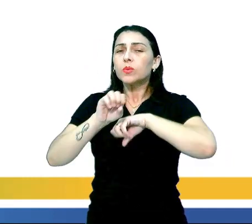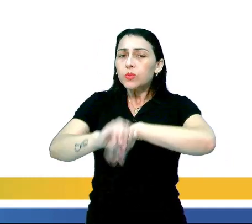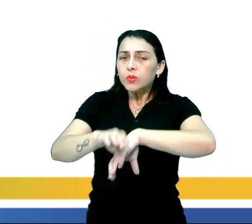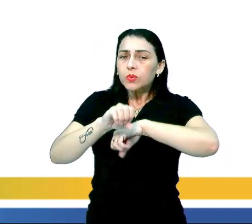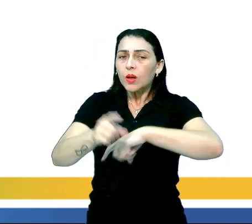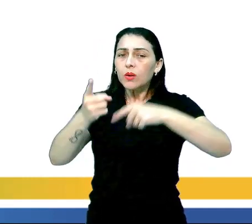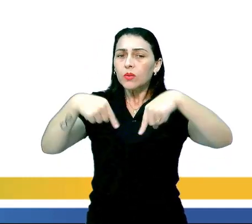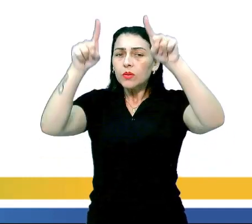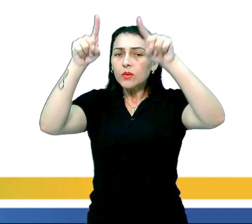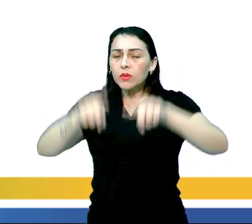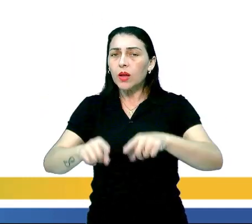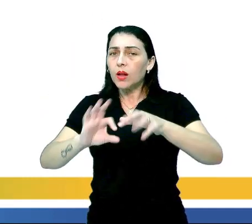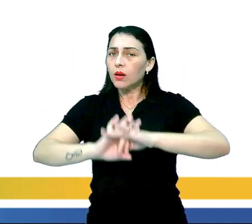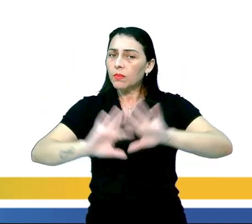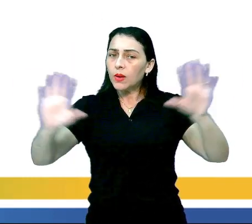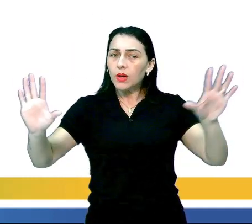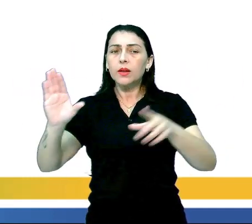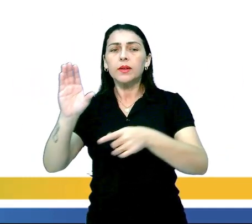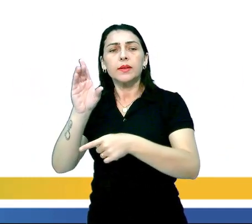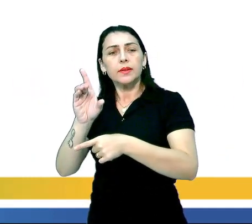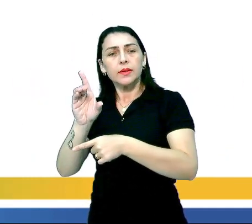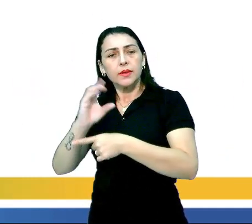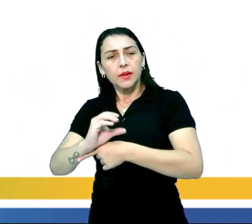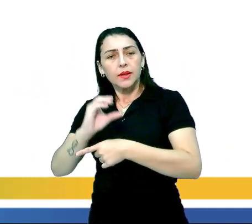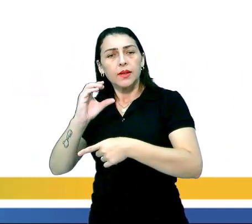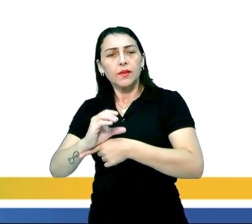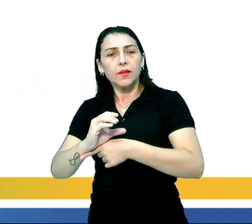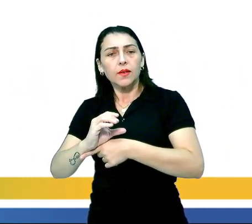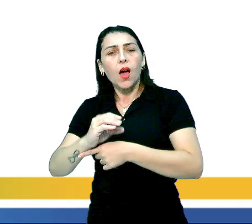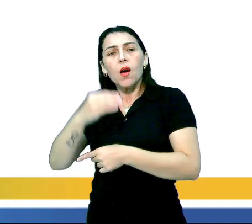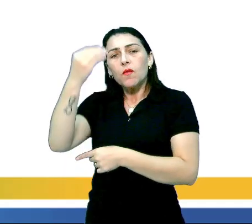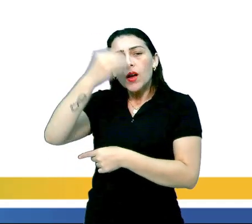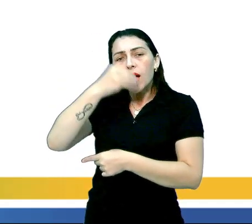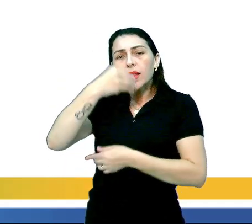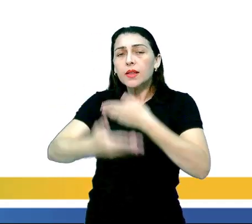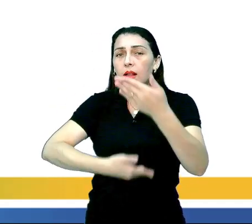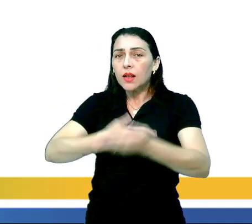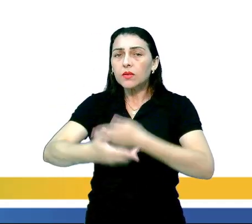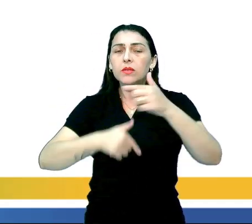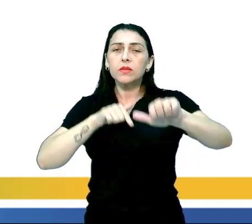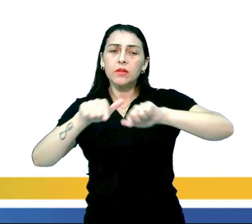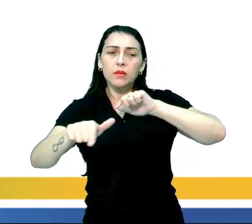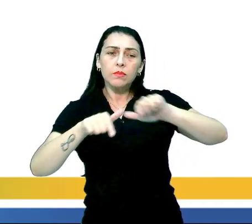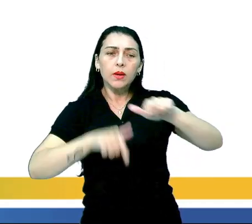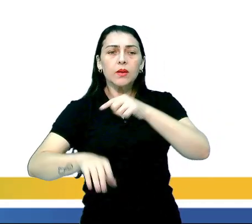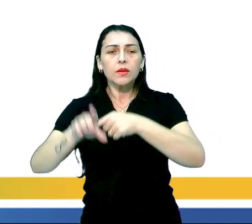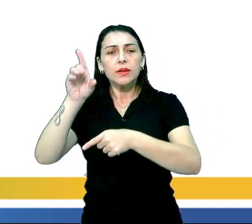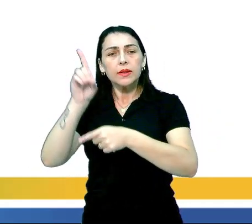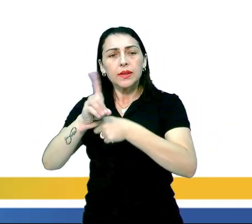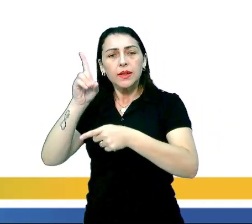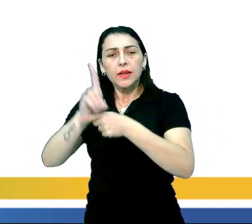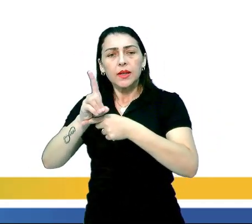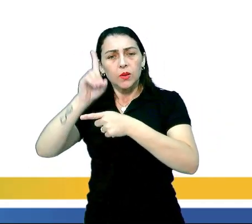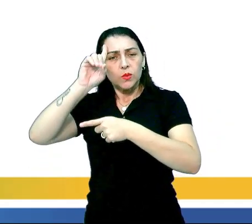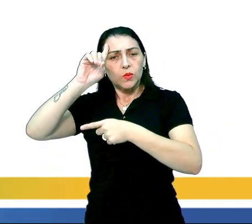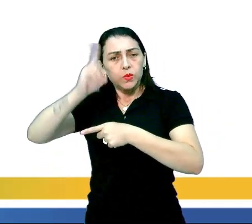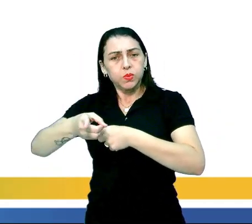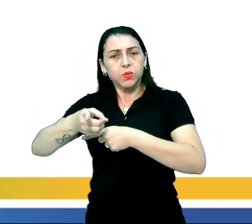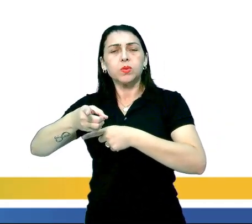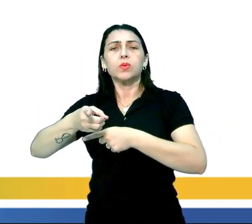capacitação de profissionais liberais, C, fragilização das relações de trabalho,